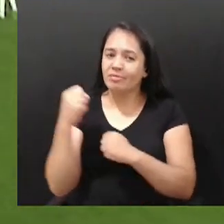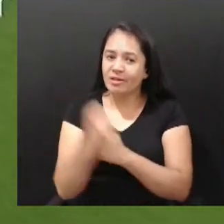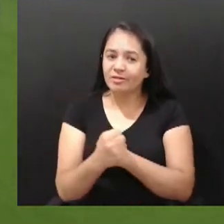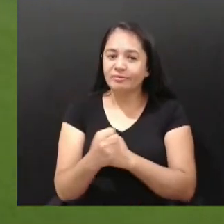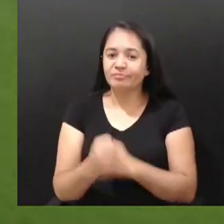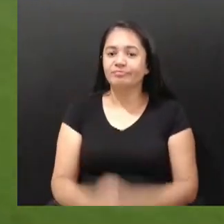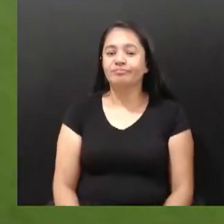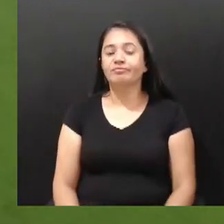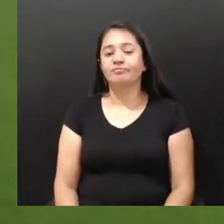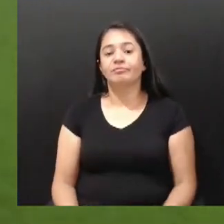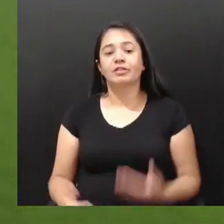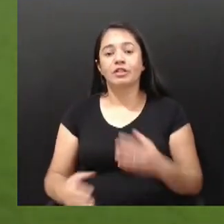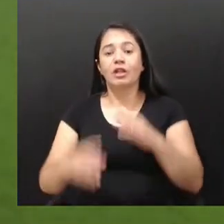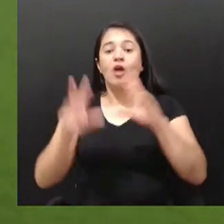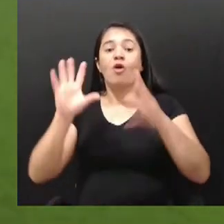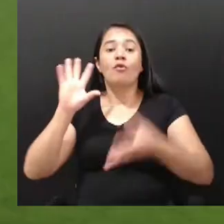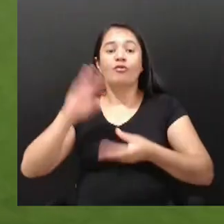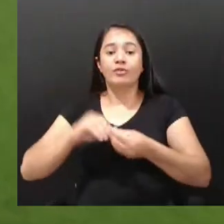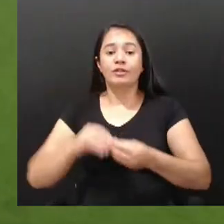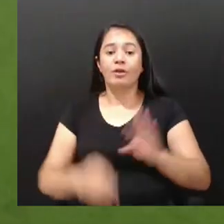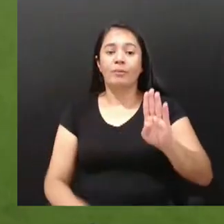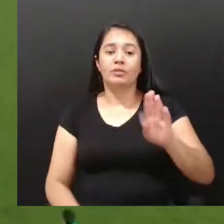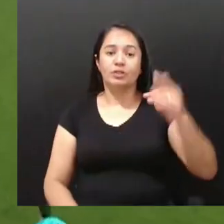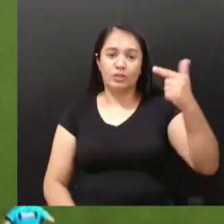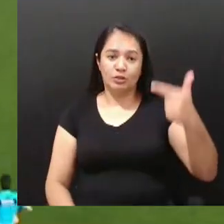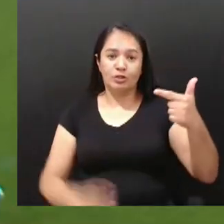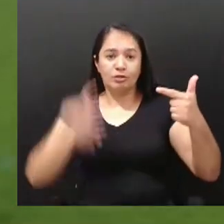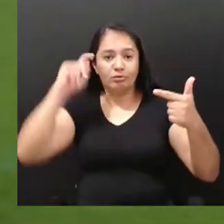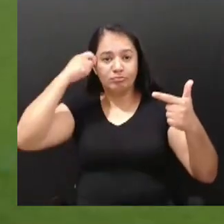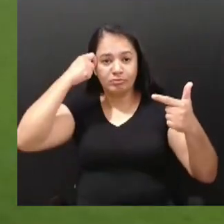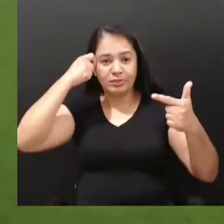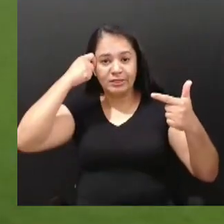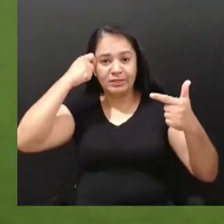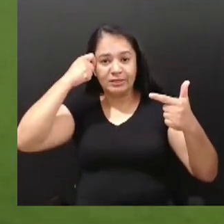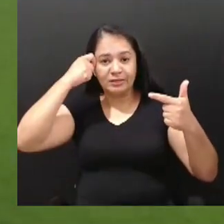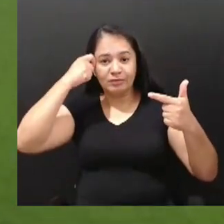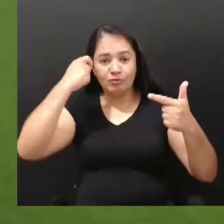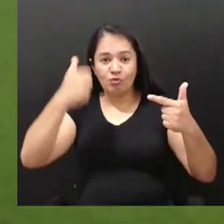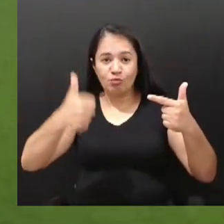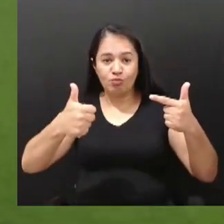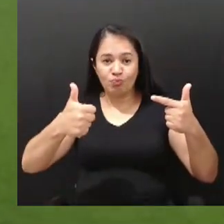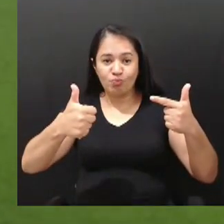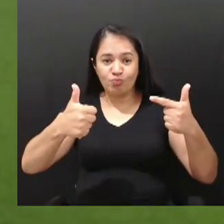nisso. Final, Brusque 2, Ponte Preta 1.